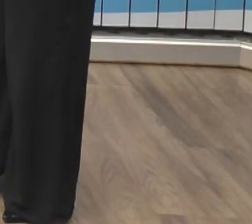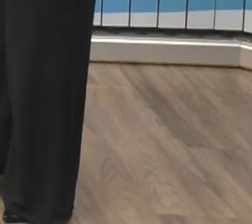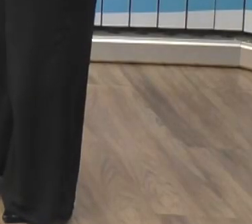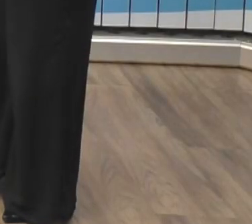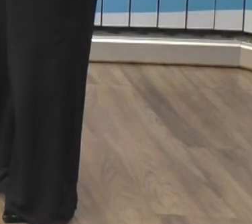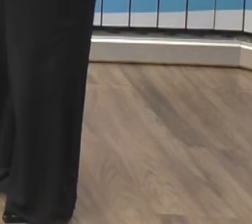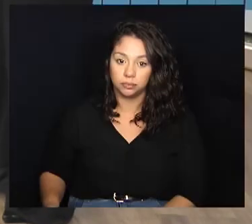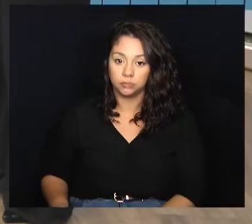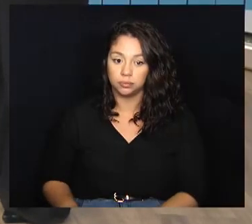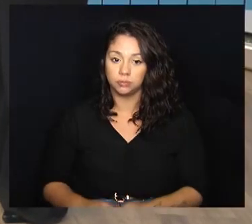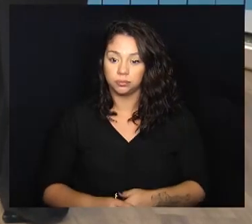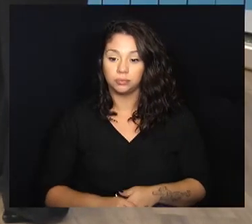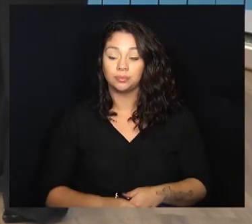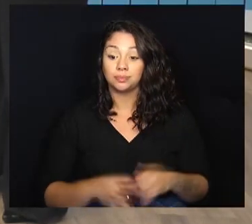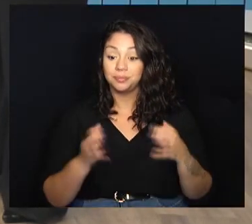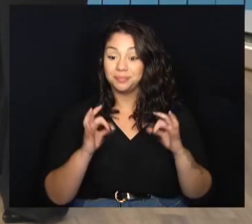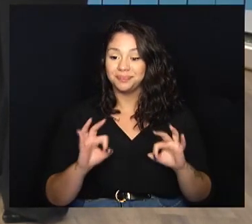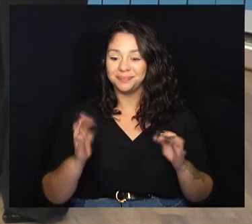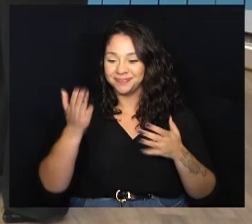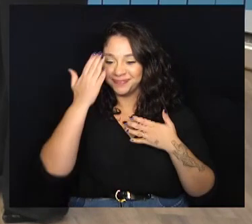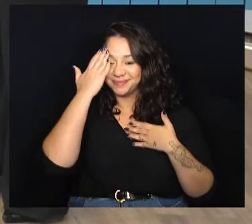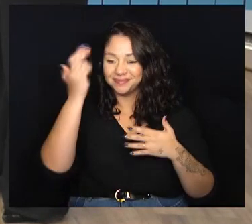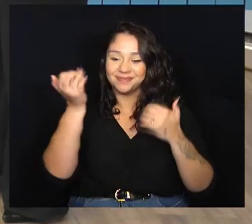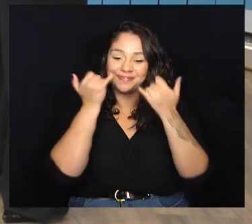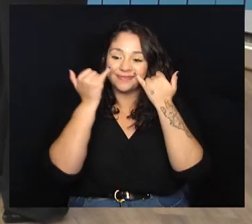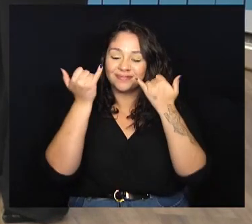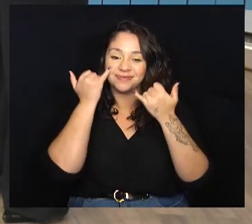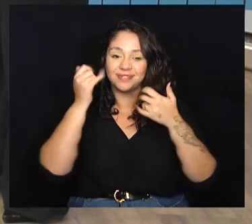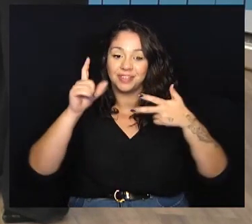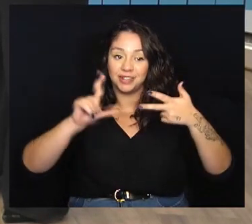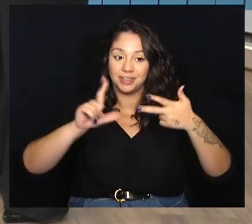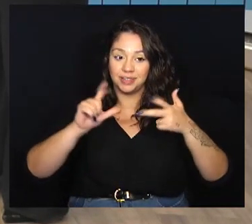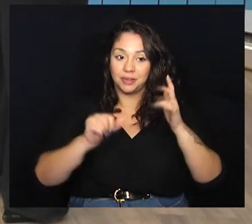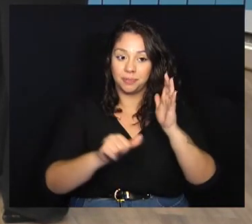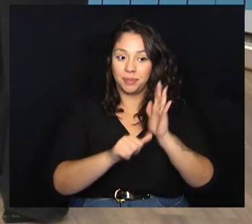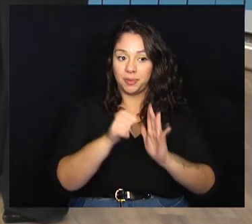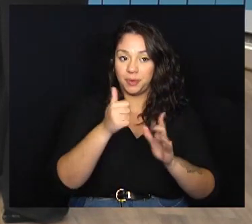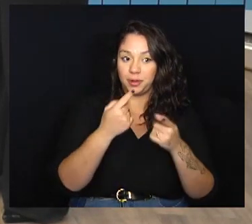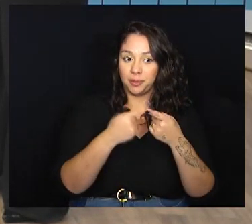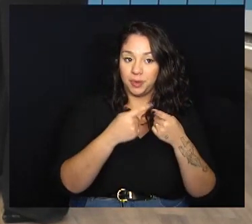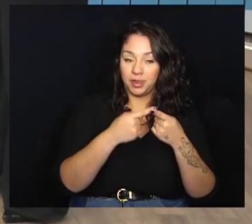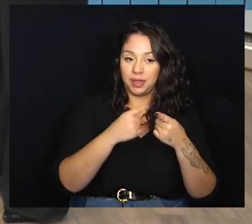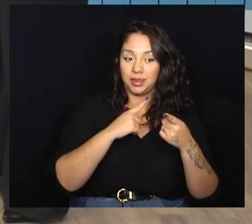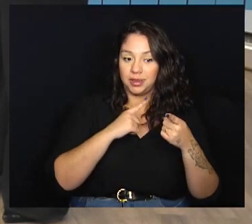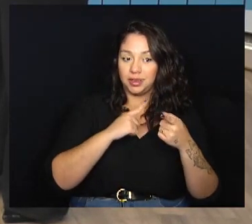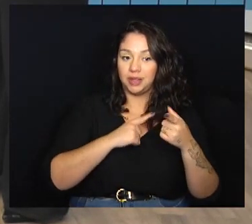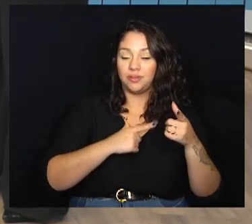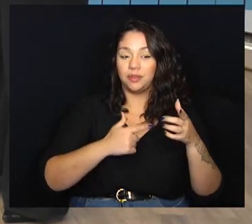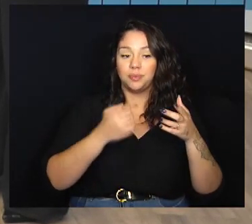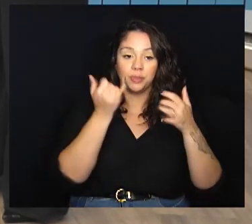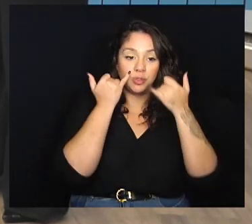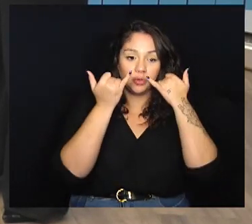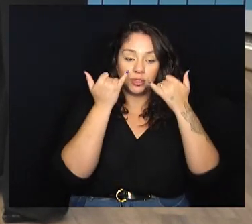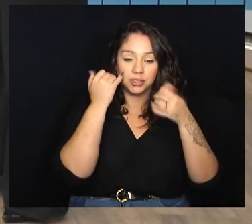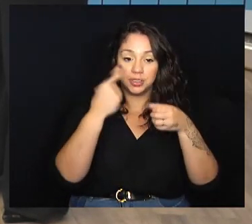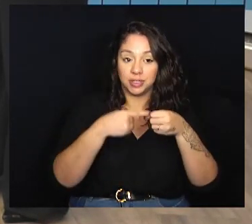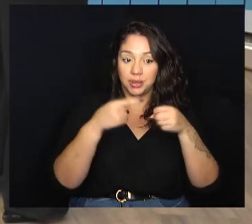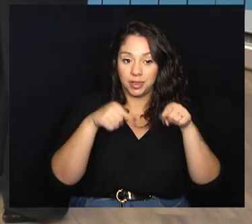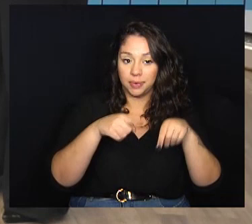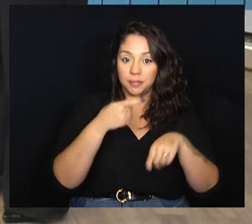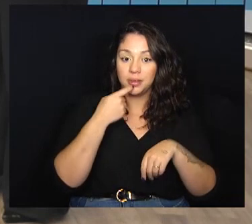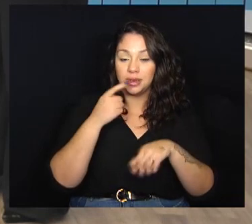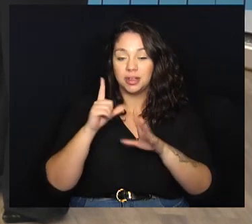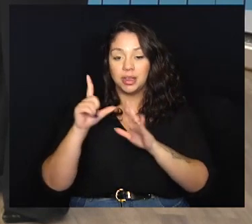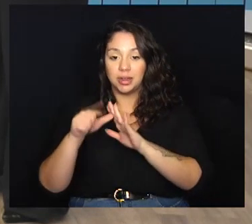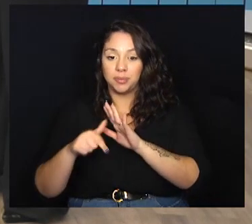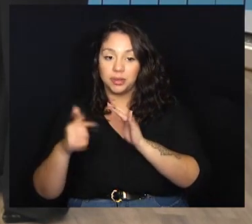Tá certo, então, Mirna Abreu, muito obrigado pelas notícias do Legislativo. Primeiro com as notícias da Metrópole de Campinas, agora com tudo o que acontece aqui na